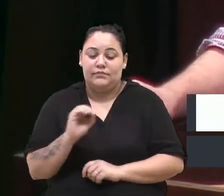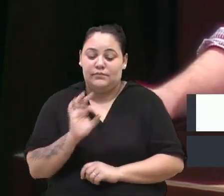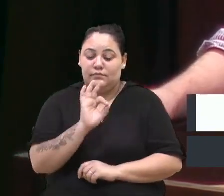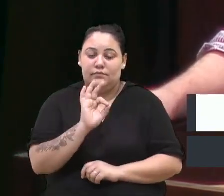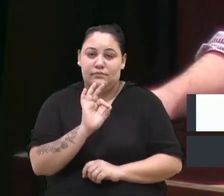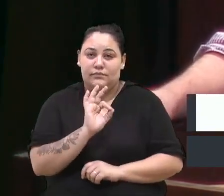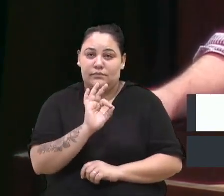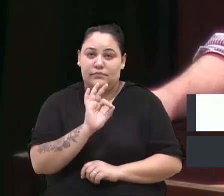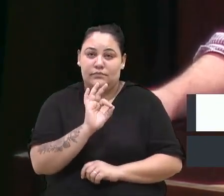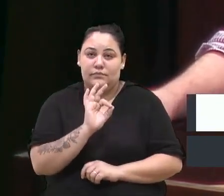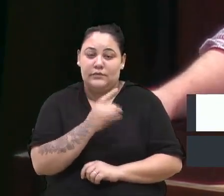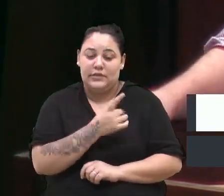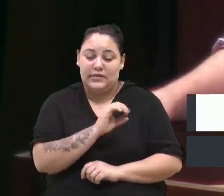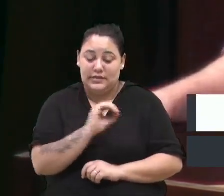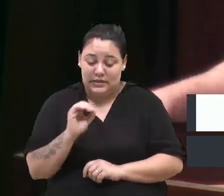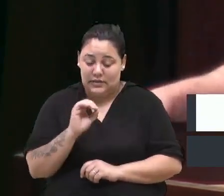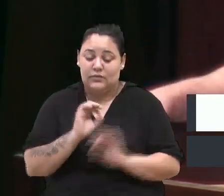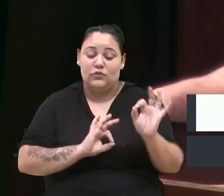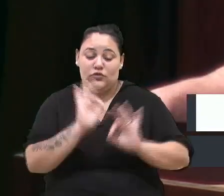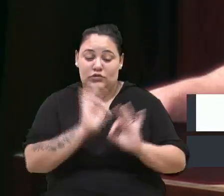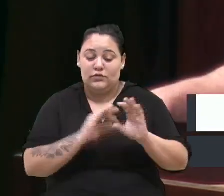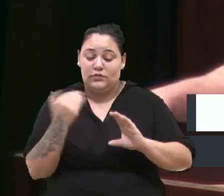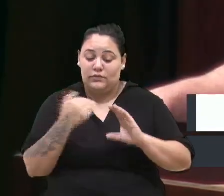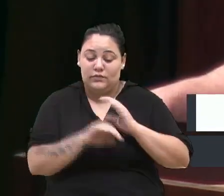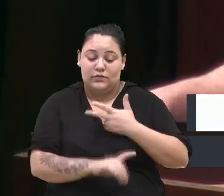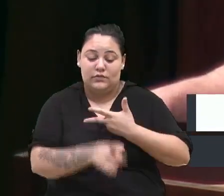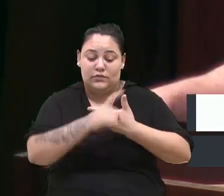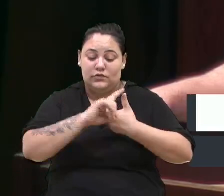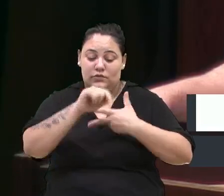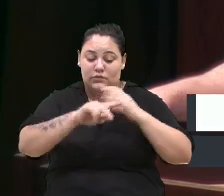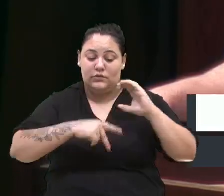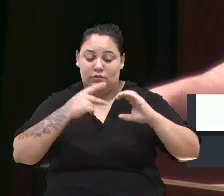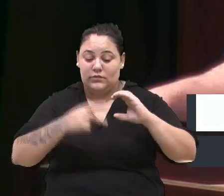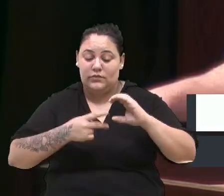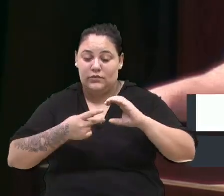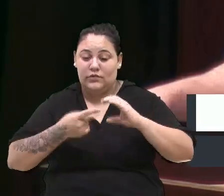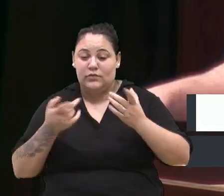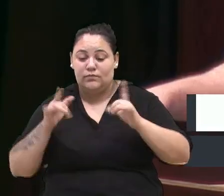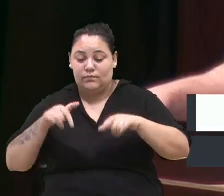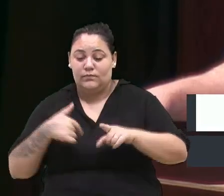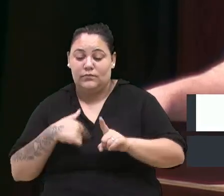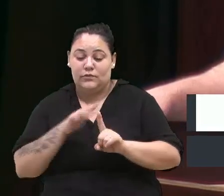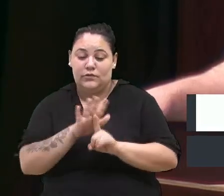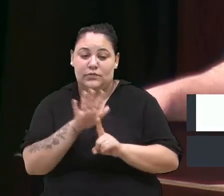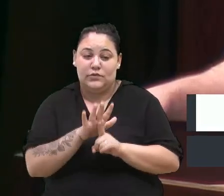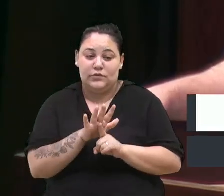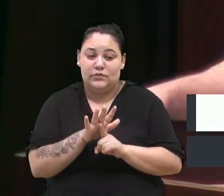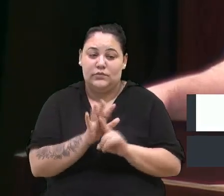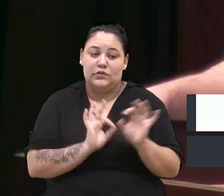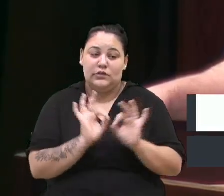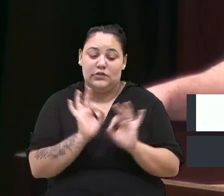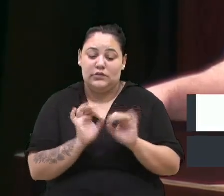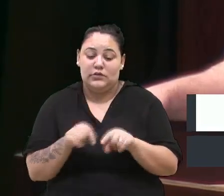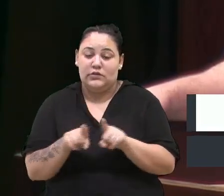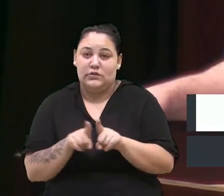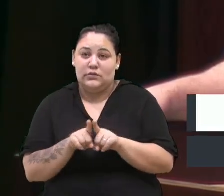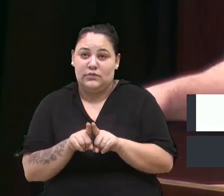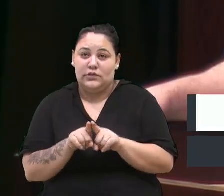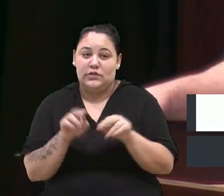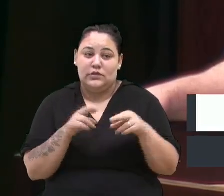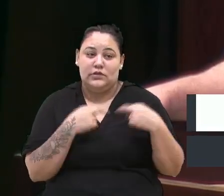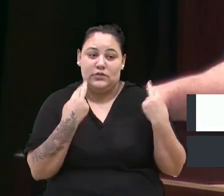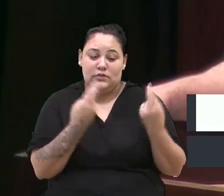Executivo para esta casa, onde demanda uma preparação, demanda